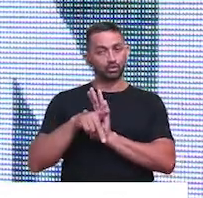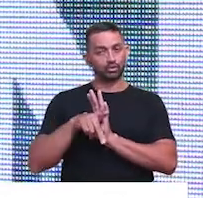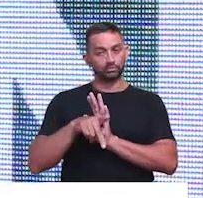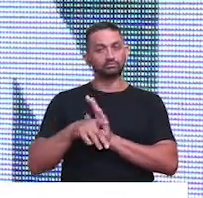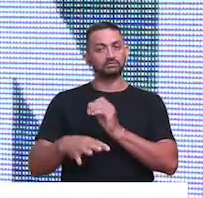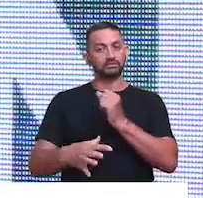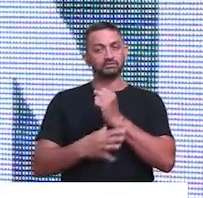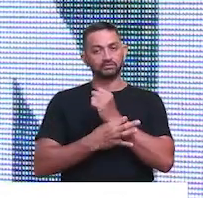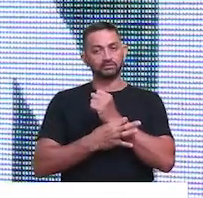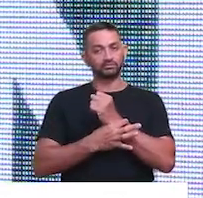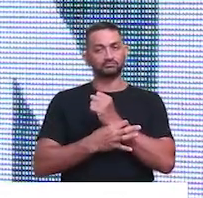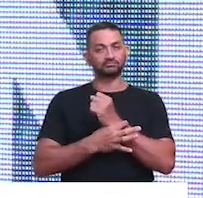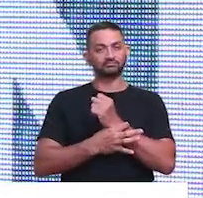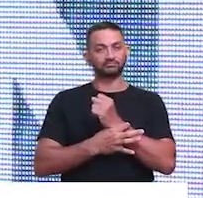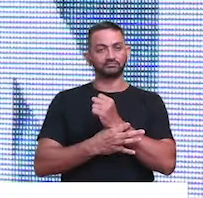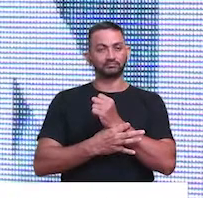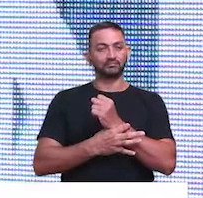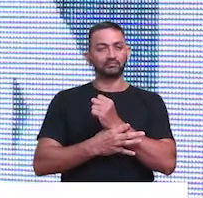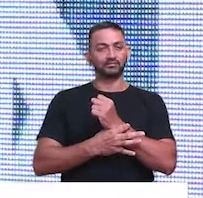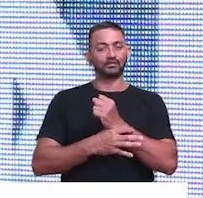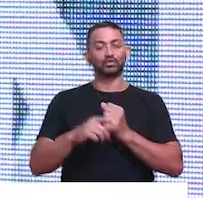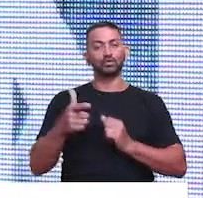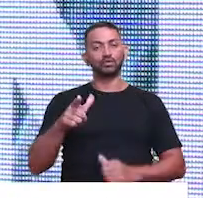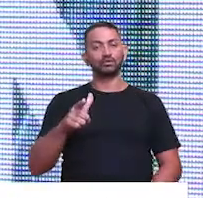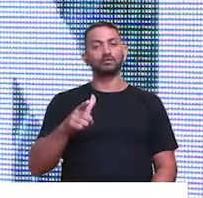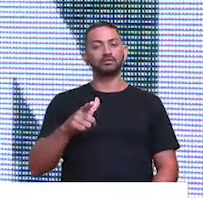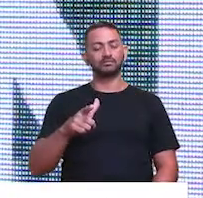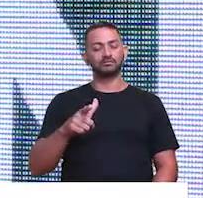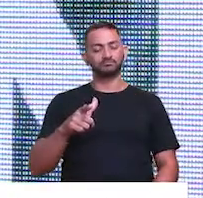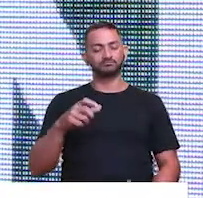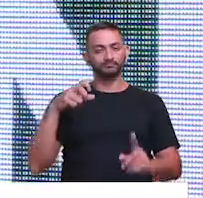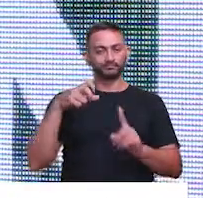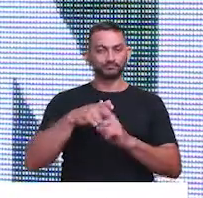animal em local seguro para que não acabe aí é a causando algum tipo de acidente